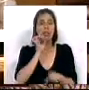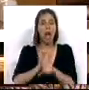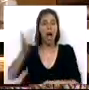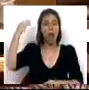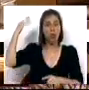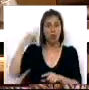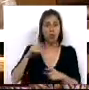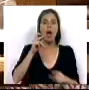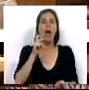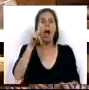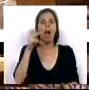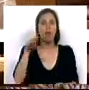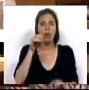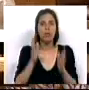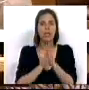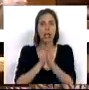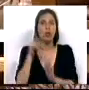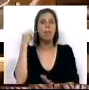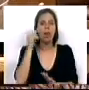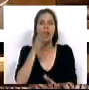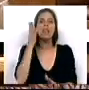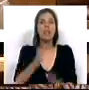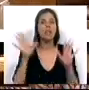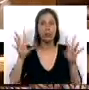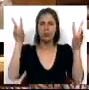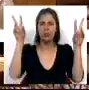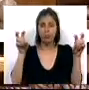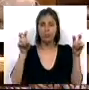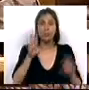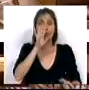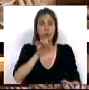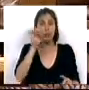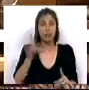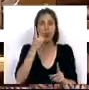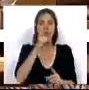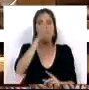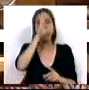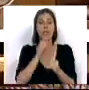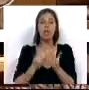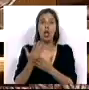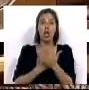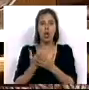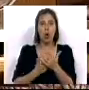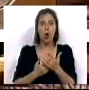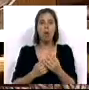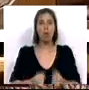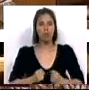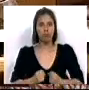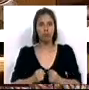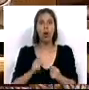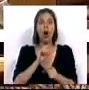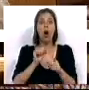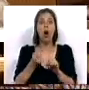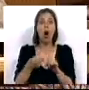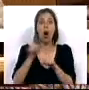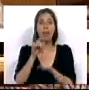da Economia, Álvaro Santos Pereira, referindo o seguinte: se houvesse um Ministro da Economia com peso, o